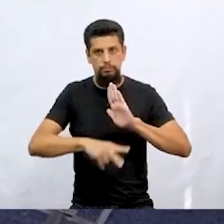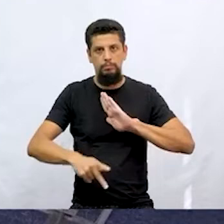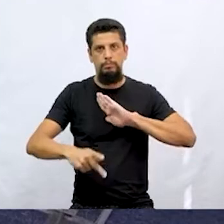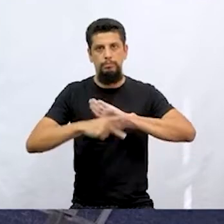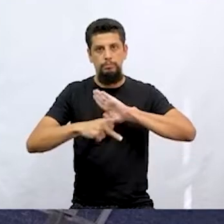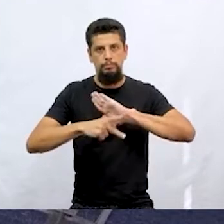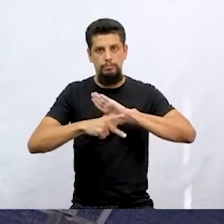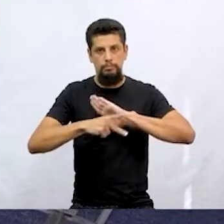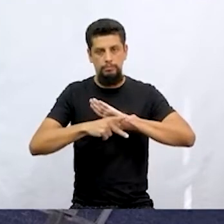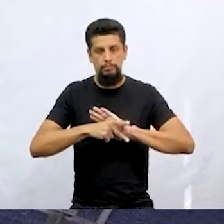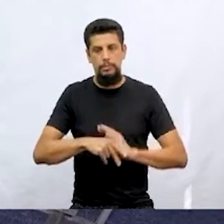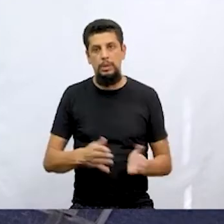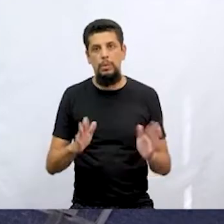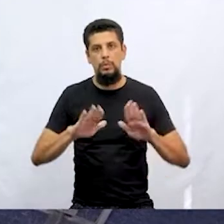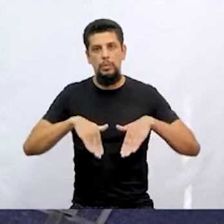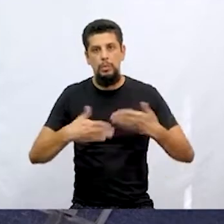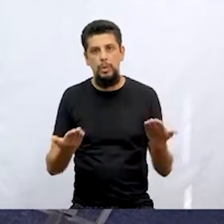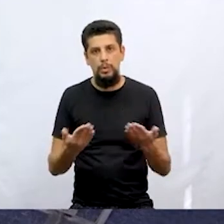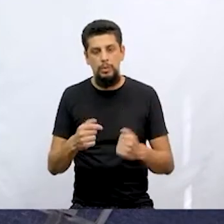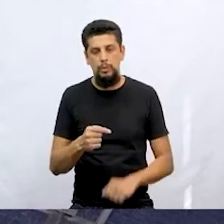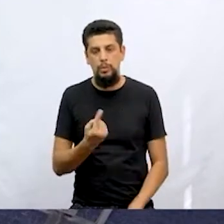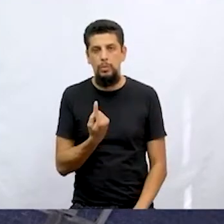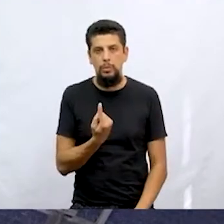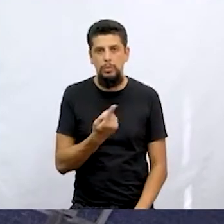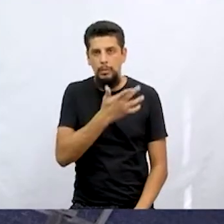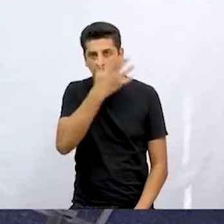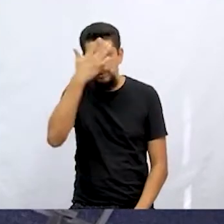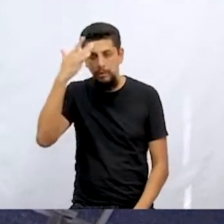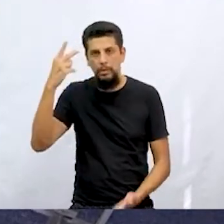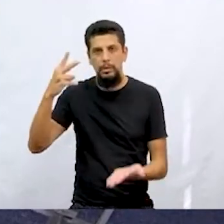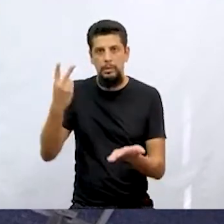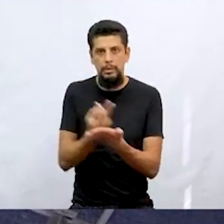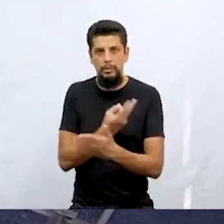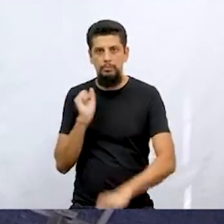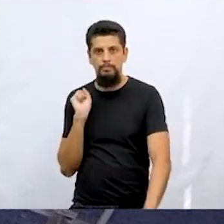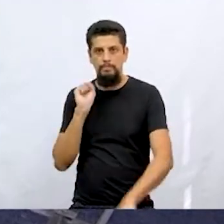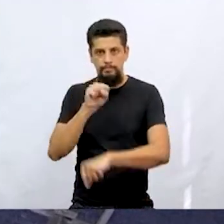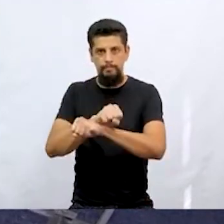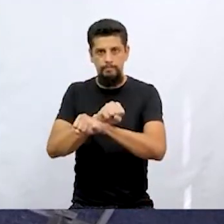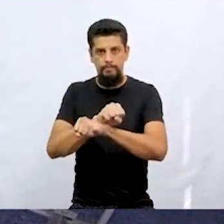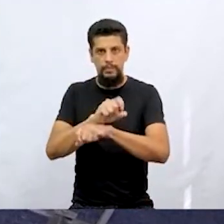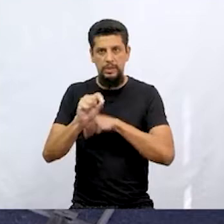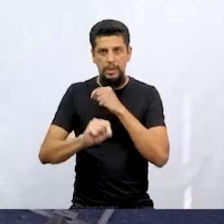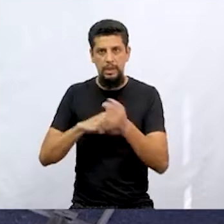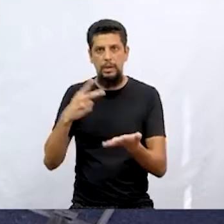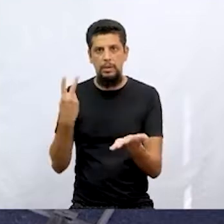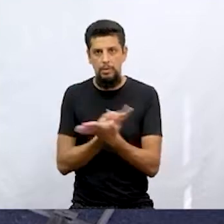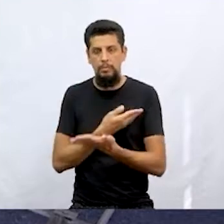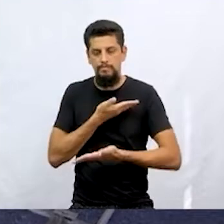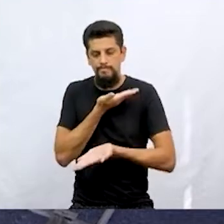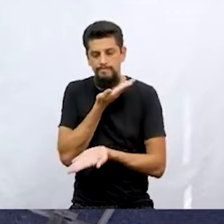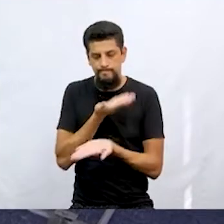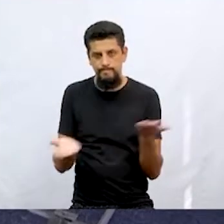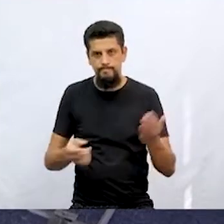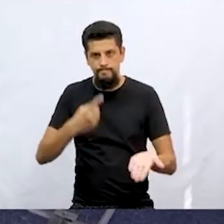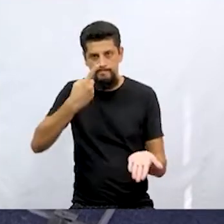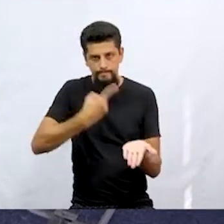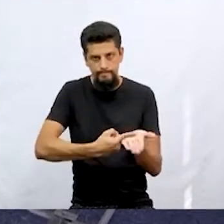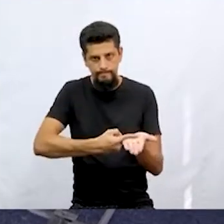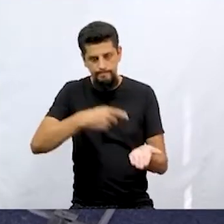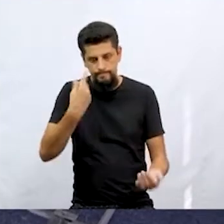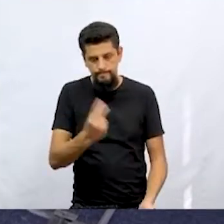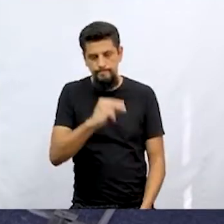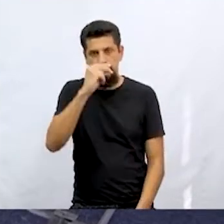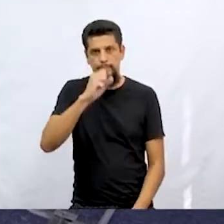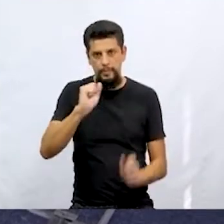nossa. Né? A regra nossa vai ser assim. Quando uma de nós duas errar, a gente vai parar. Daí, quem errou, perdeu. Perdeu. Tá